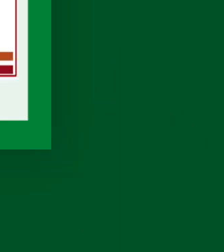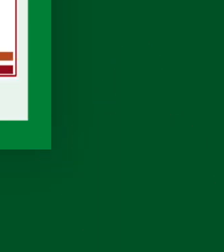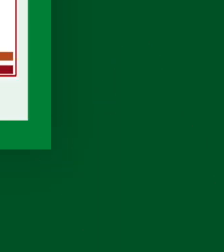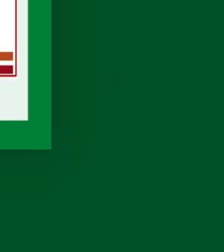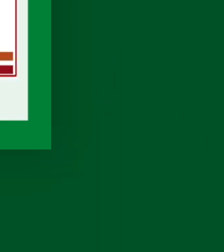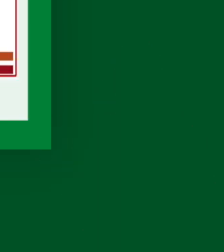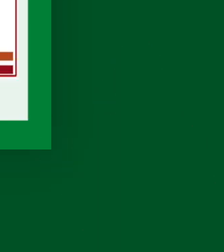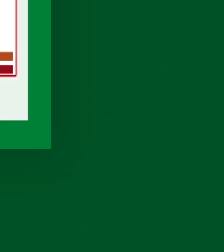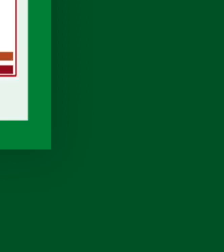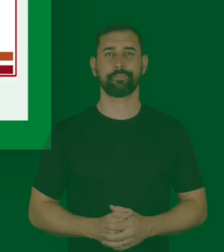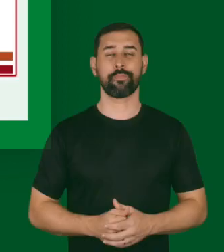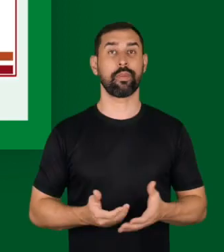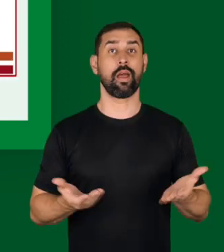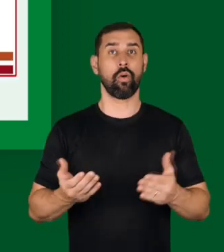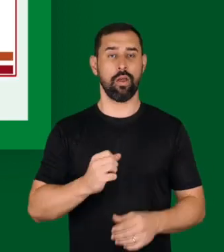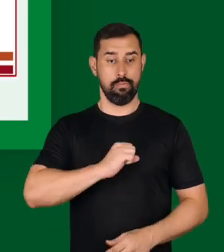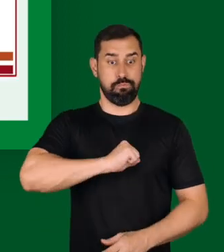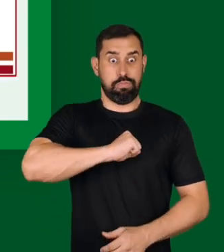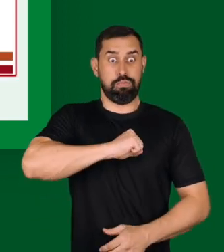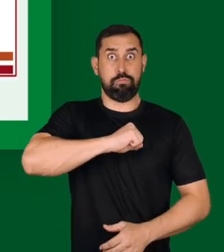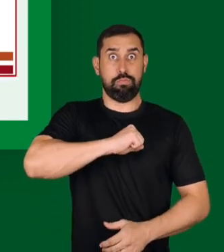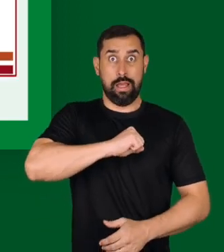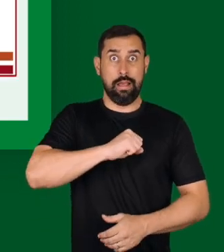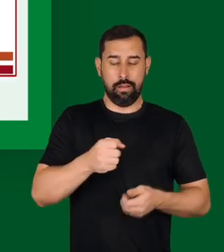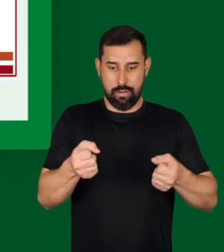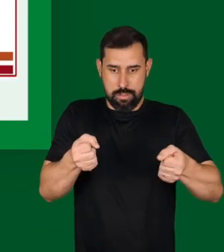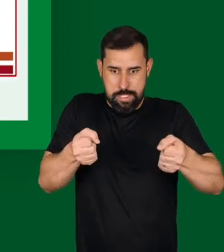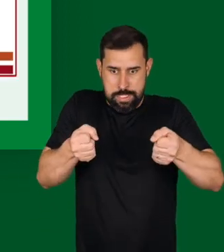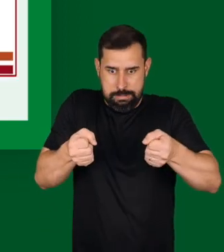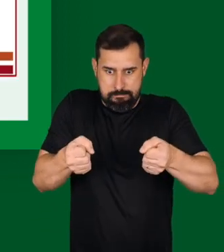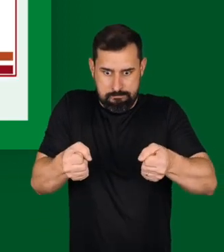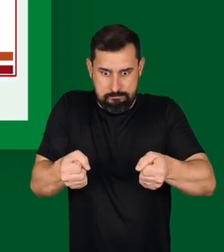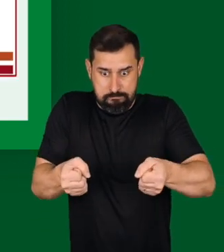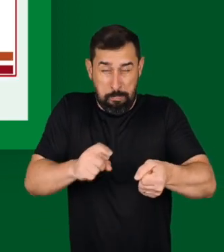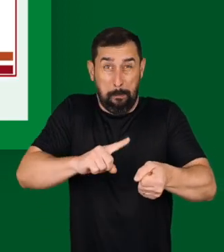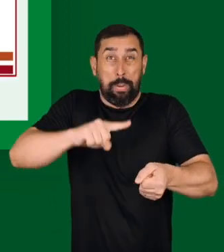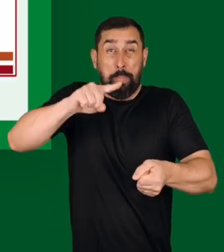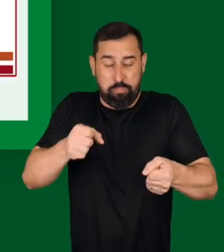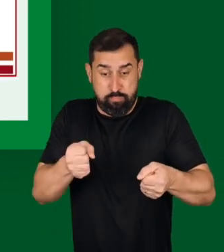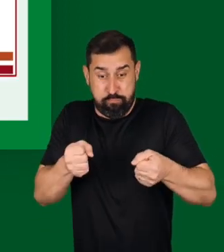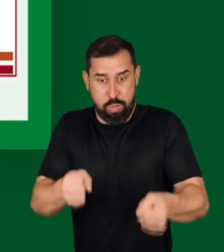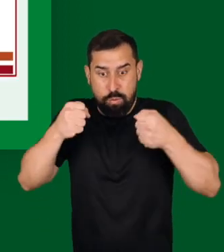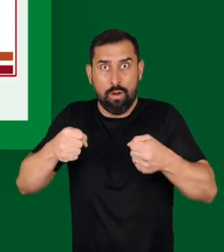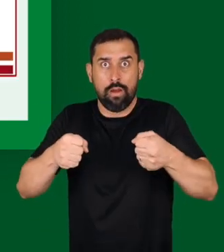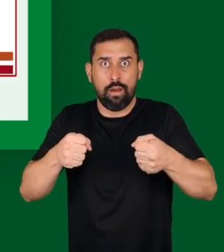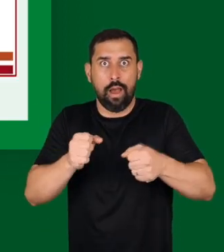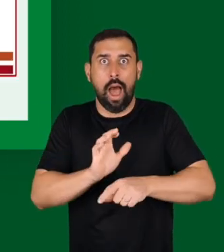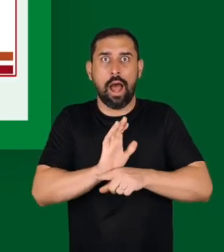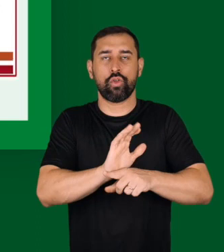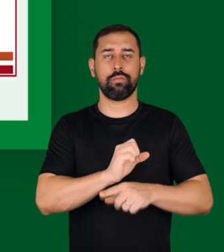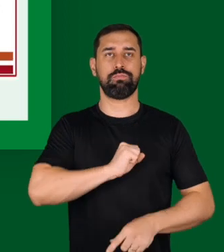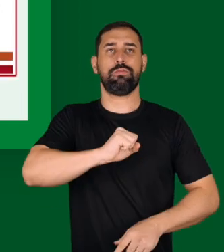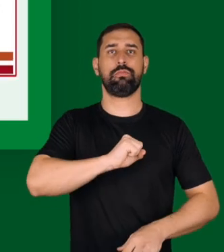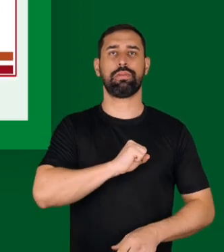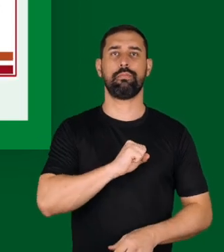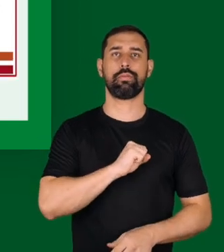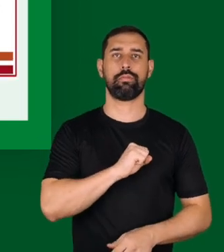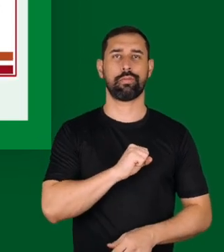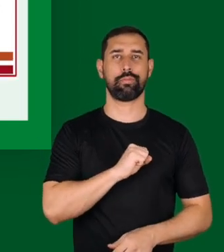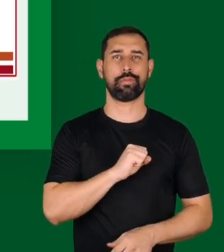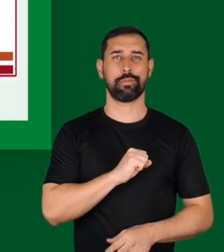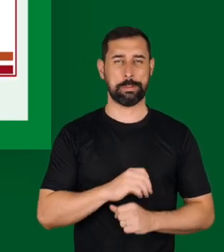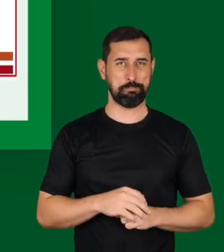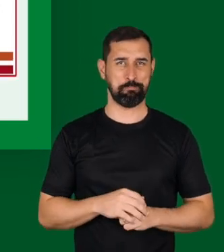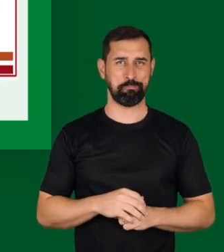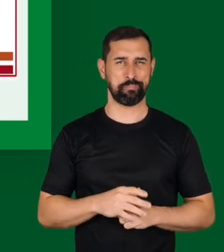sincronizada. Muito bem, em relação à cardioversão sincronizada, primeiro vamos falar um pouco da situação